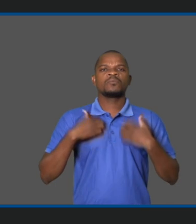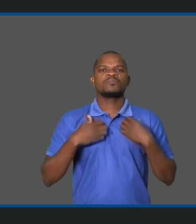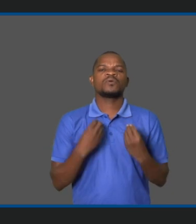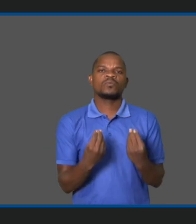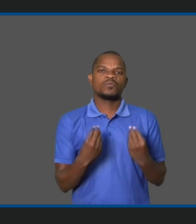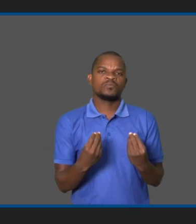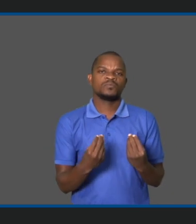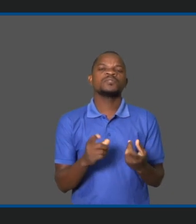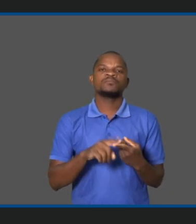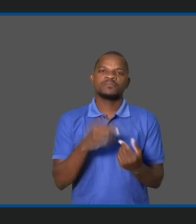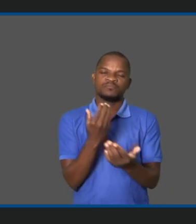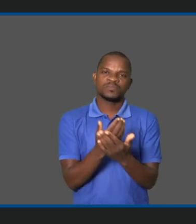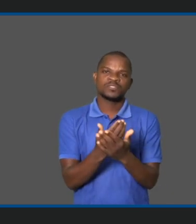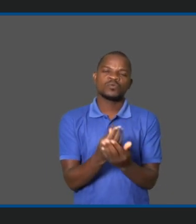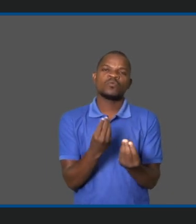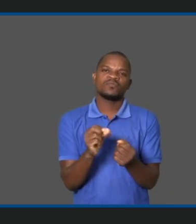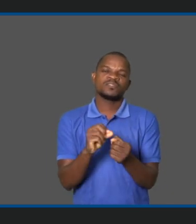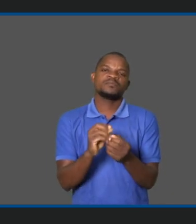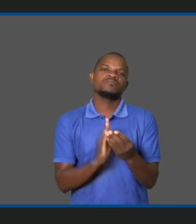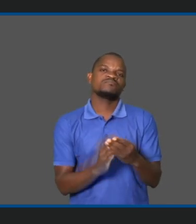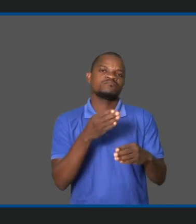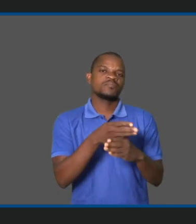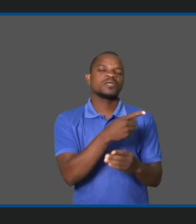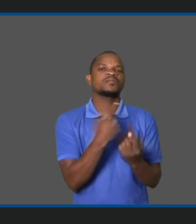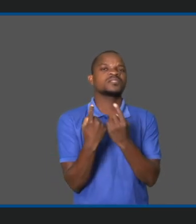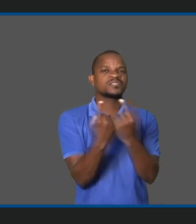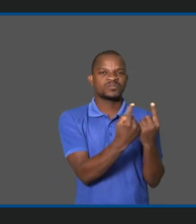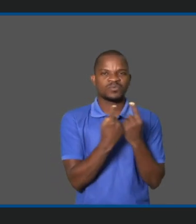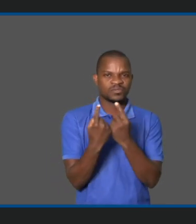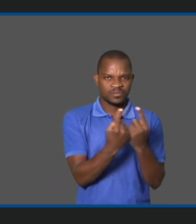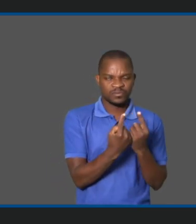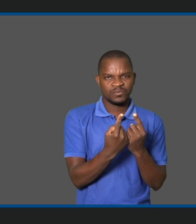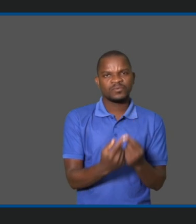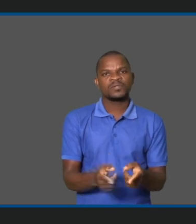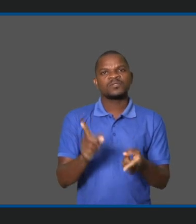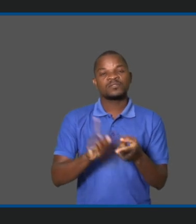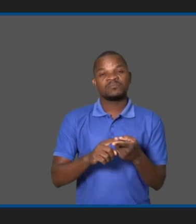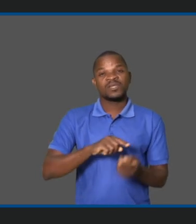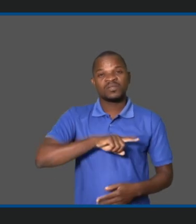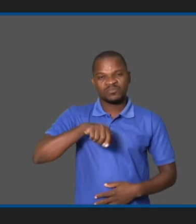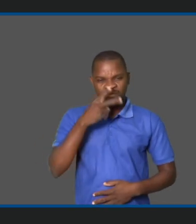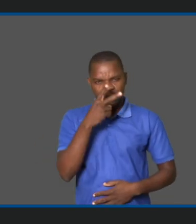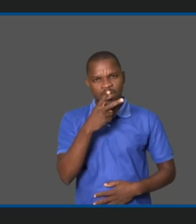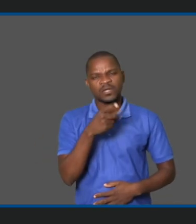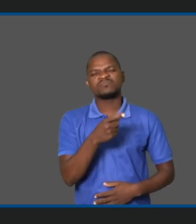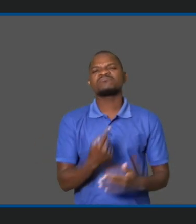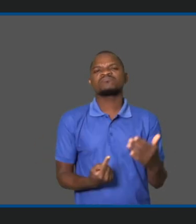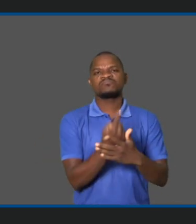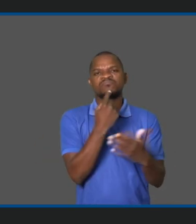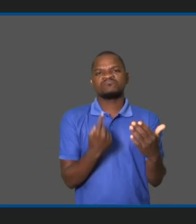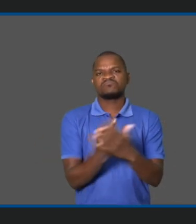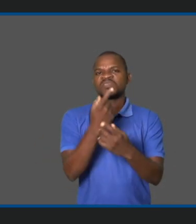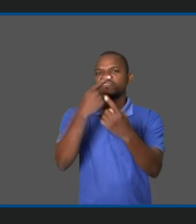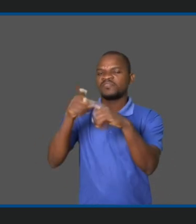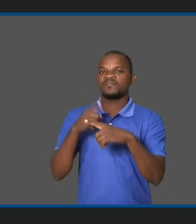por esta polícia e que nós temos a certeza que, então, está a acontecer em todos os lados. Não temos ninguém para nos ajudar a